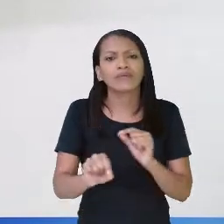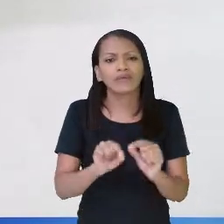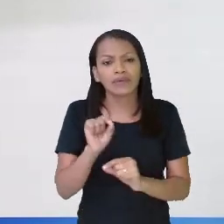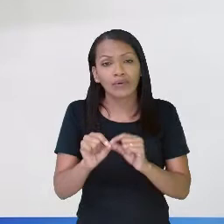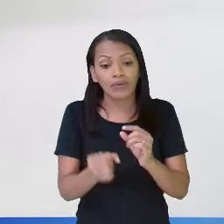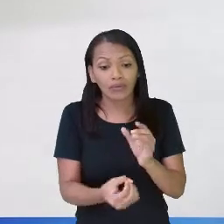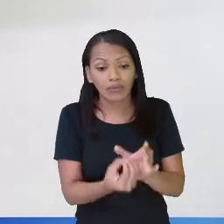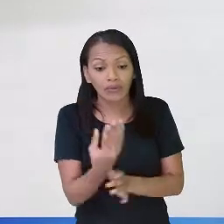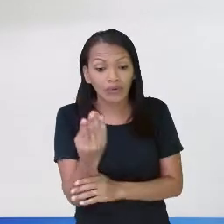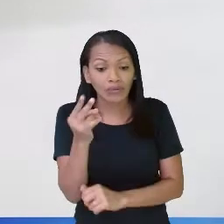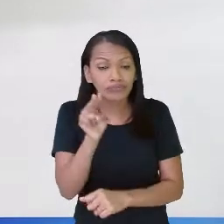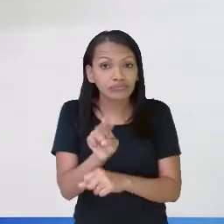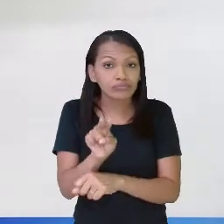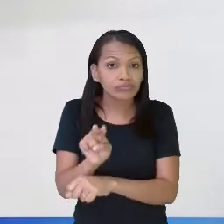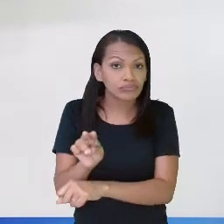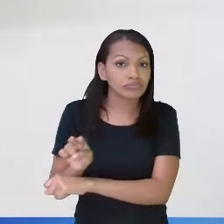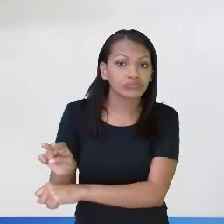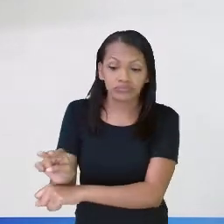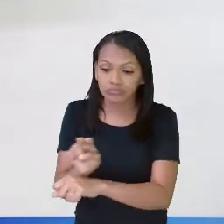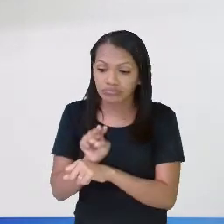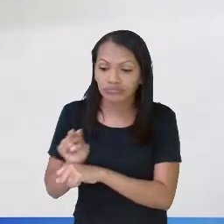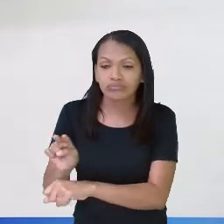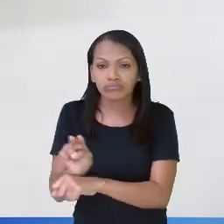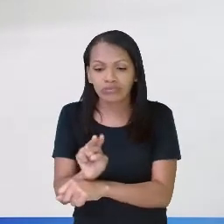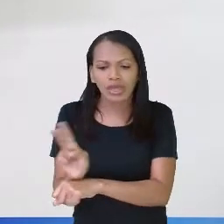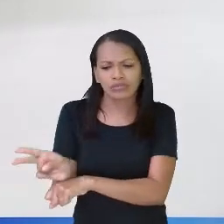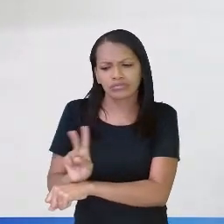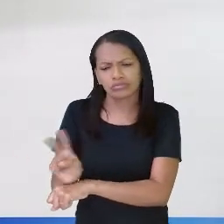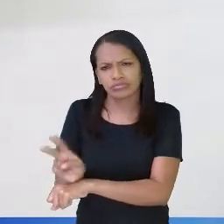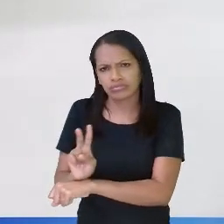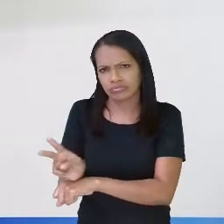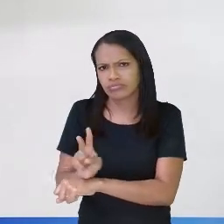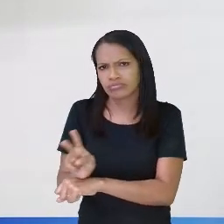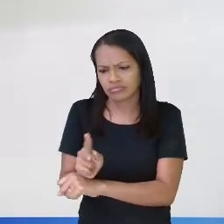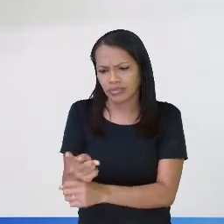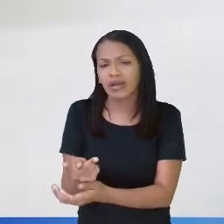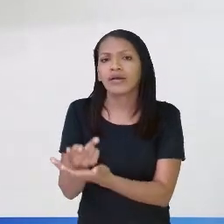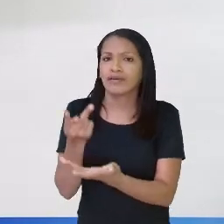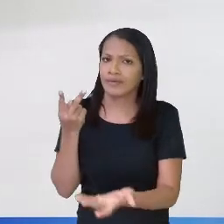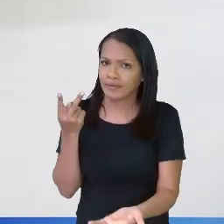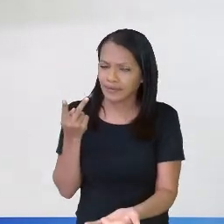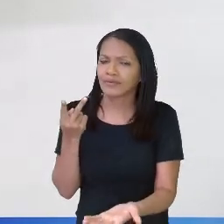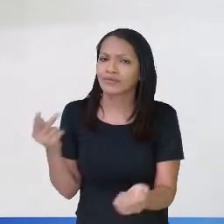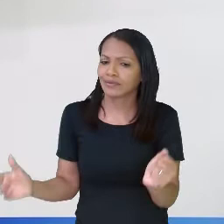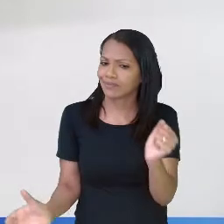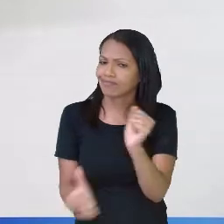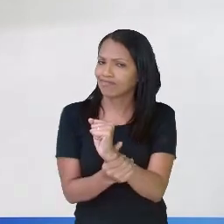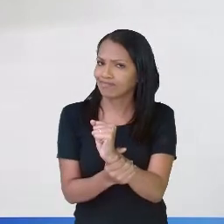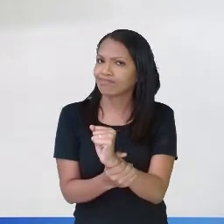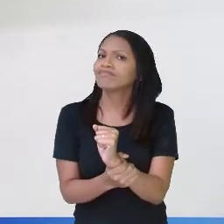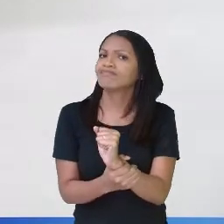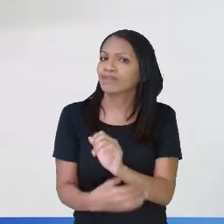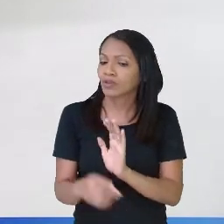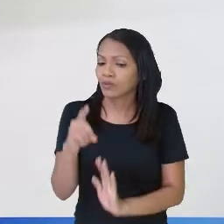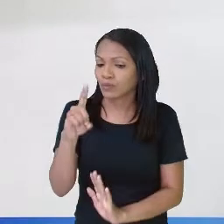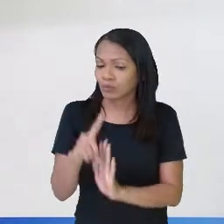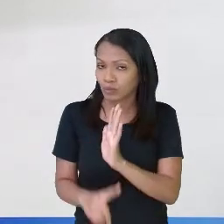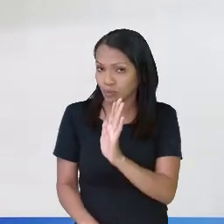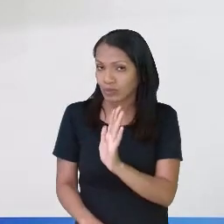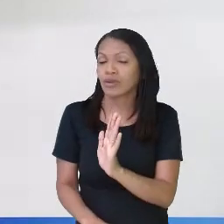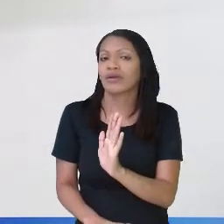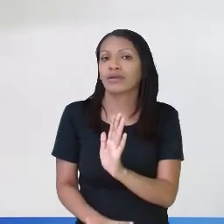que protege, podemos dizer assim, ou então que fiscaliza para que aconteça que realmente o direito dos indígenas